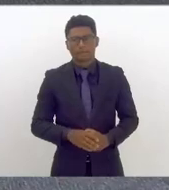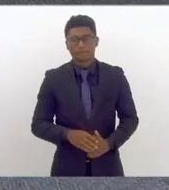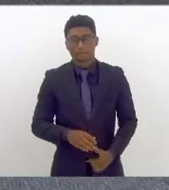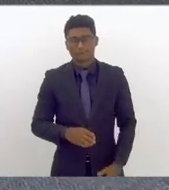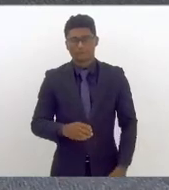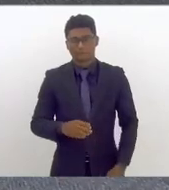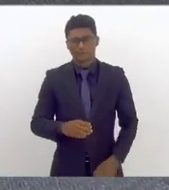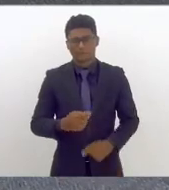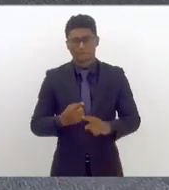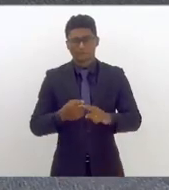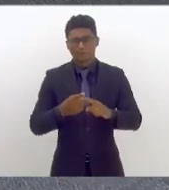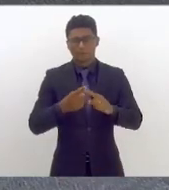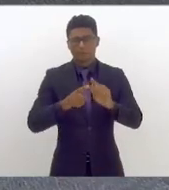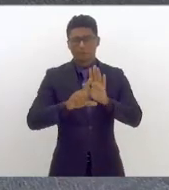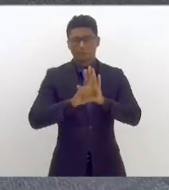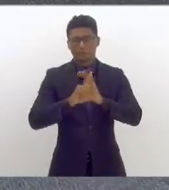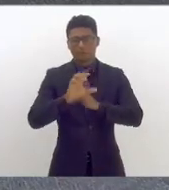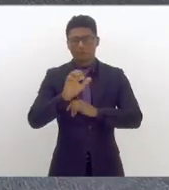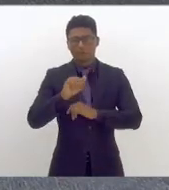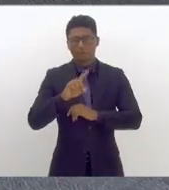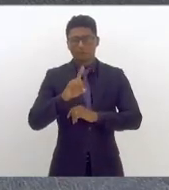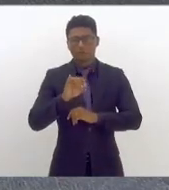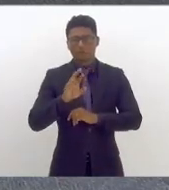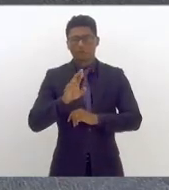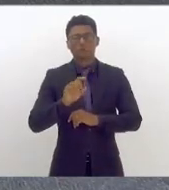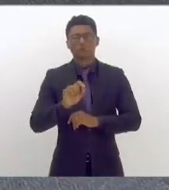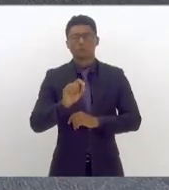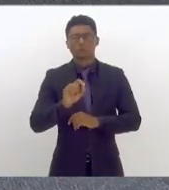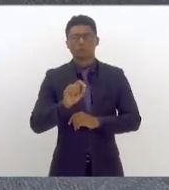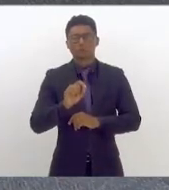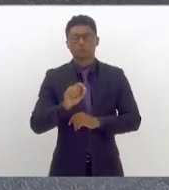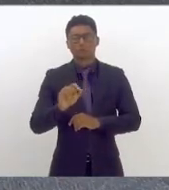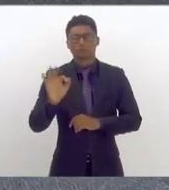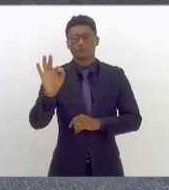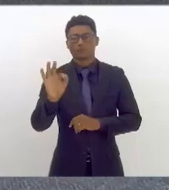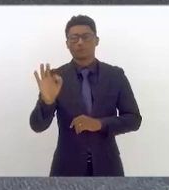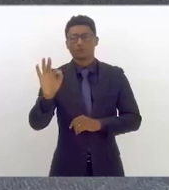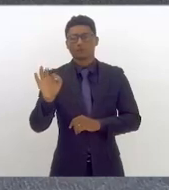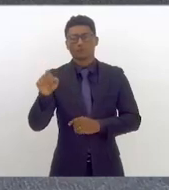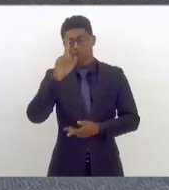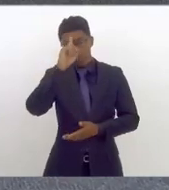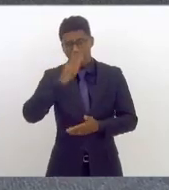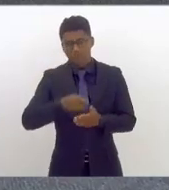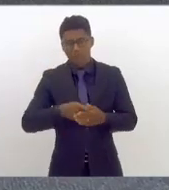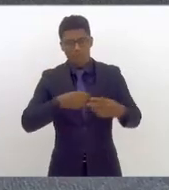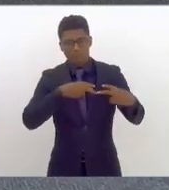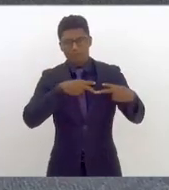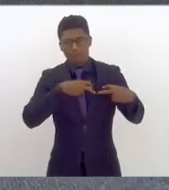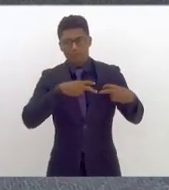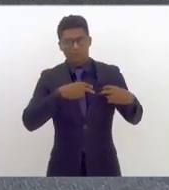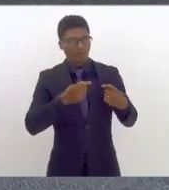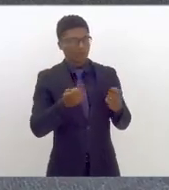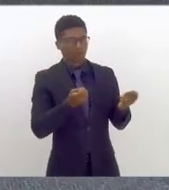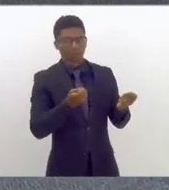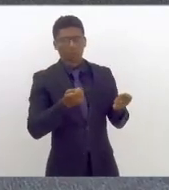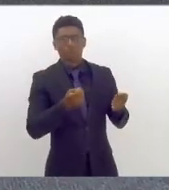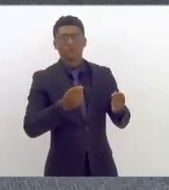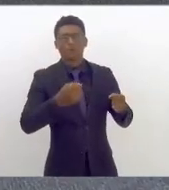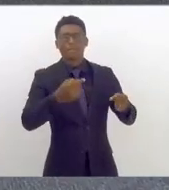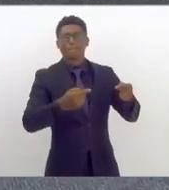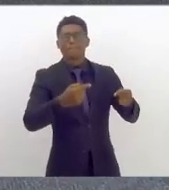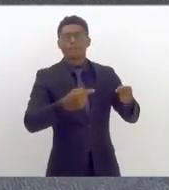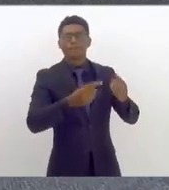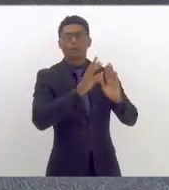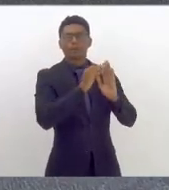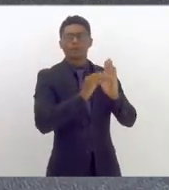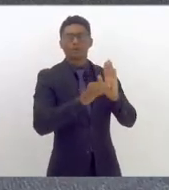Candir, que foi a decisão da União, que é a controladora da Petrobras, de suprimir a política de conteúdo nacional da indústria naval.